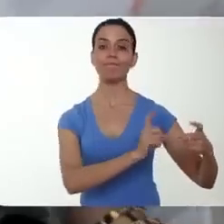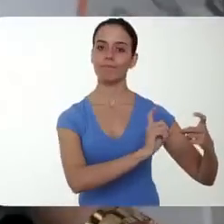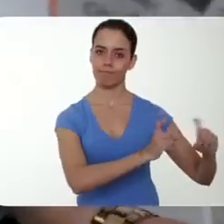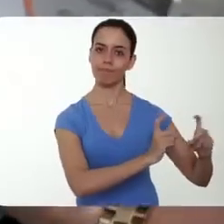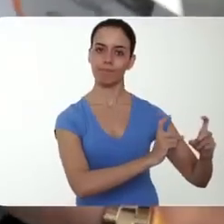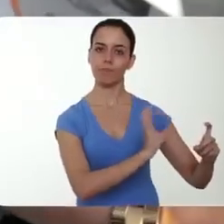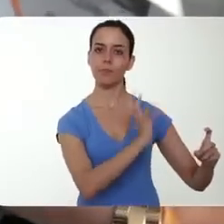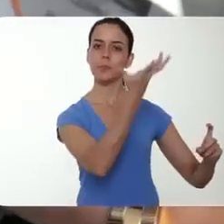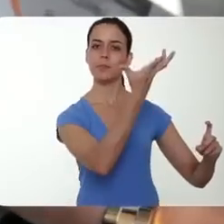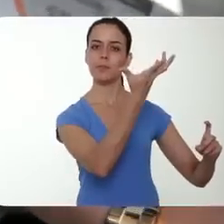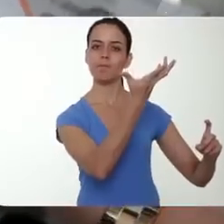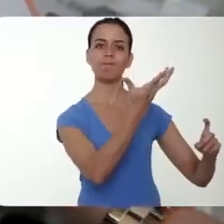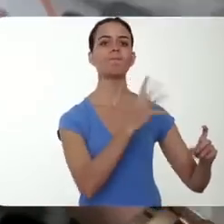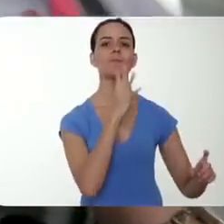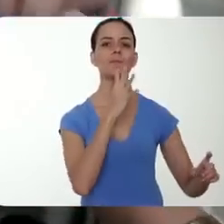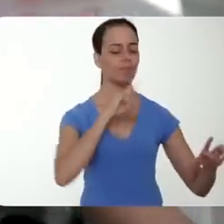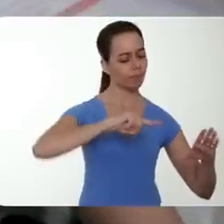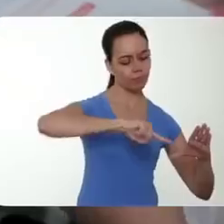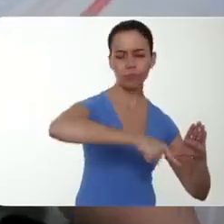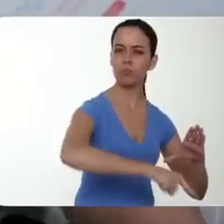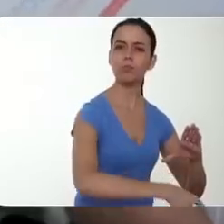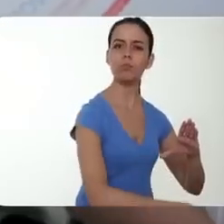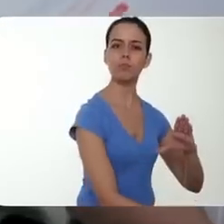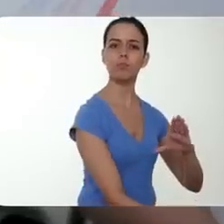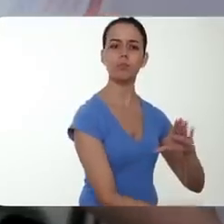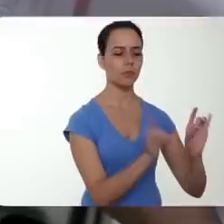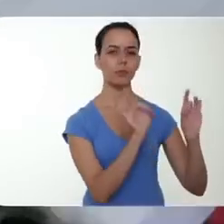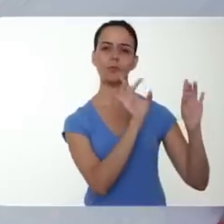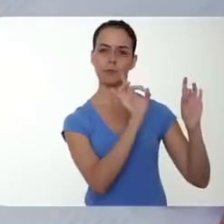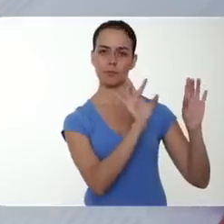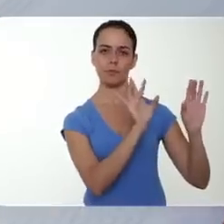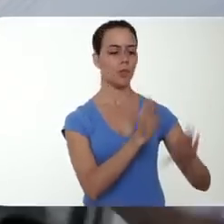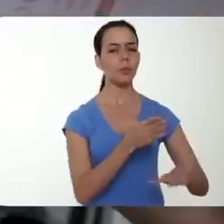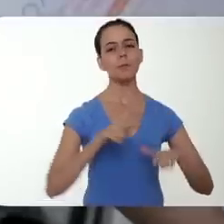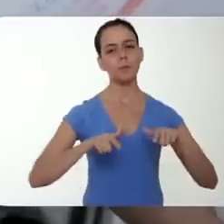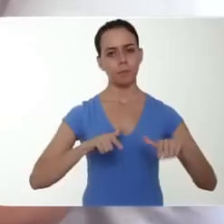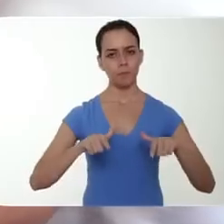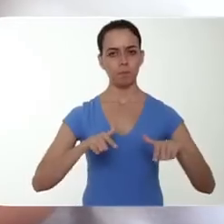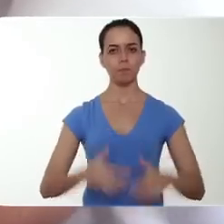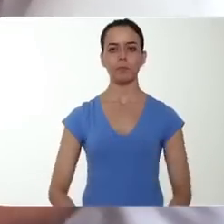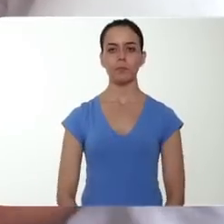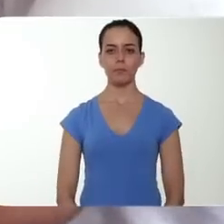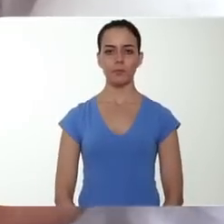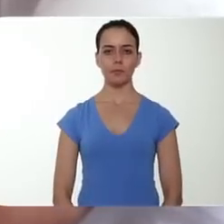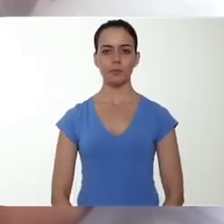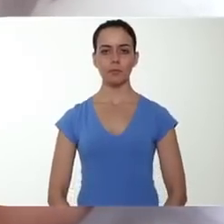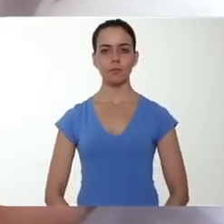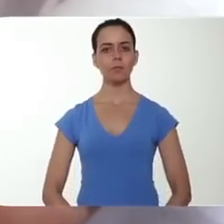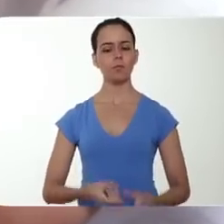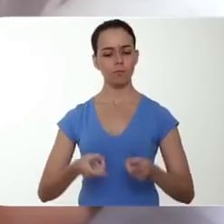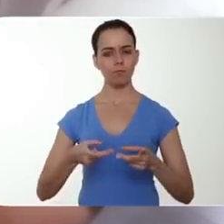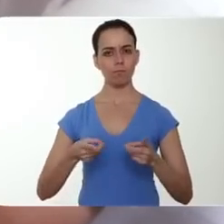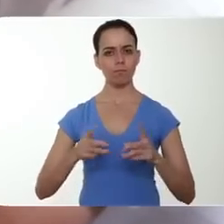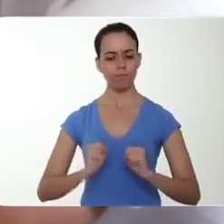cada reunião que a gente tem, eles têm aprofundado bastante os nossos conhecimentos técnicos dos produtos. A força de vendas ela